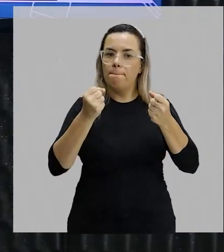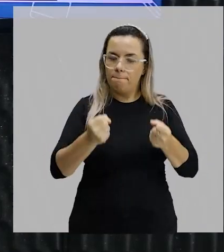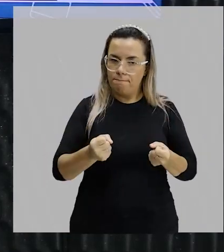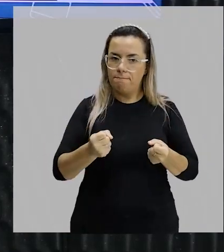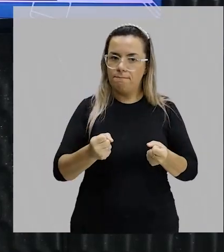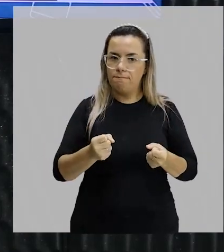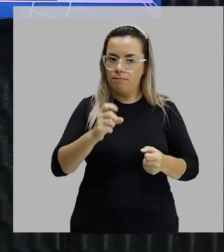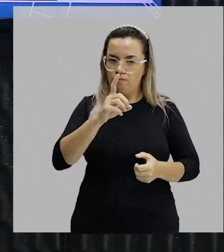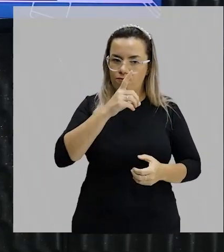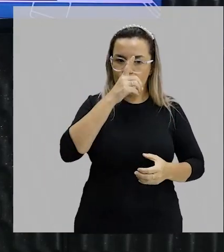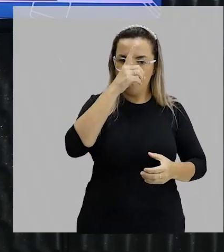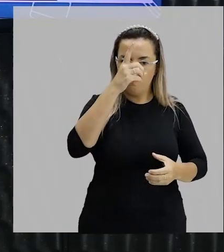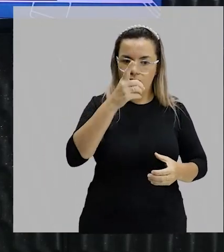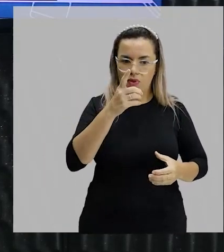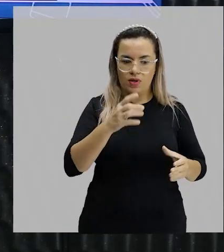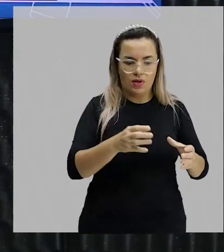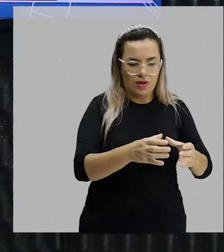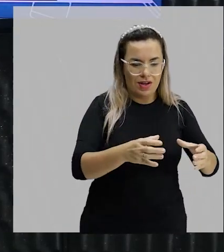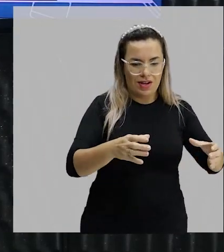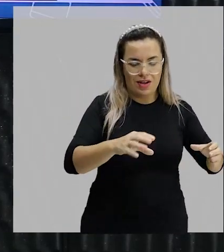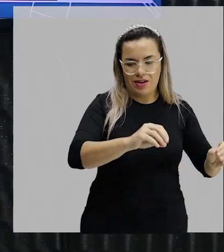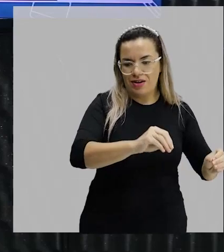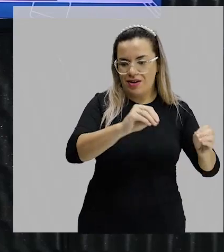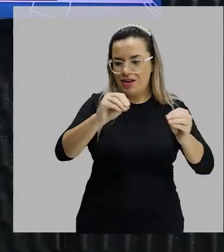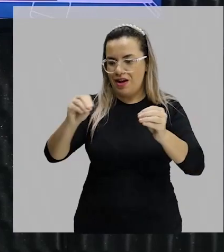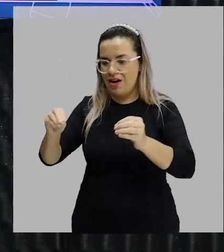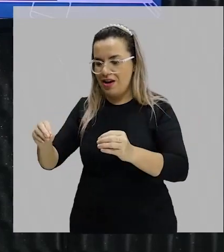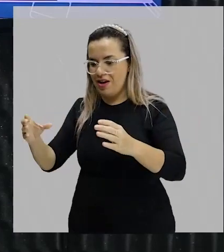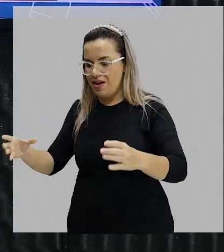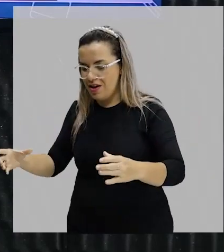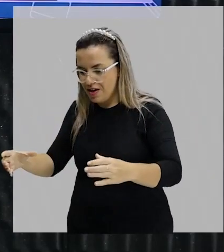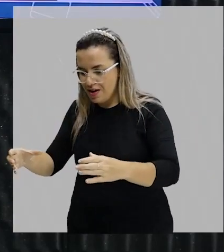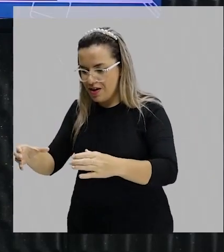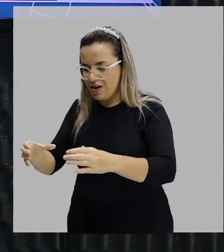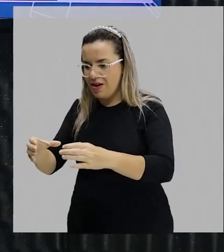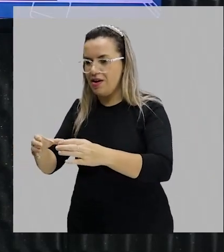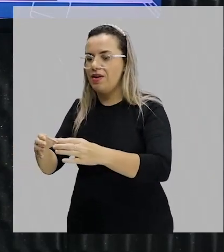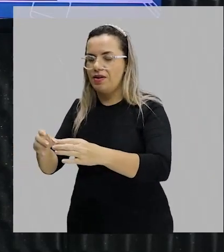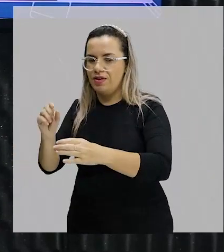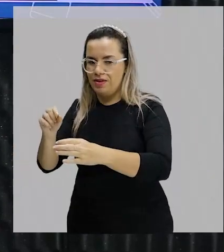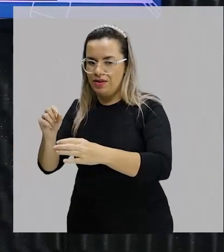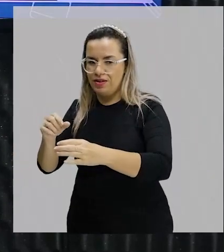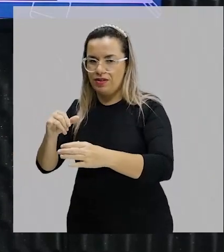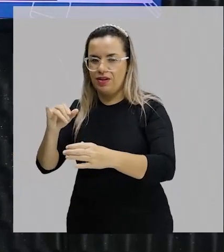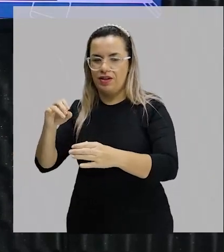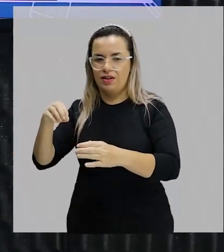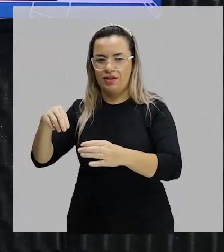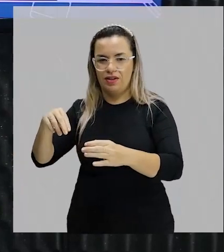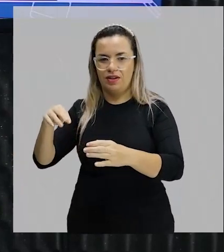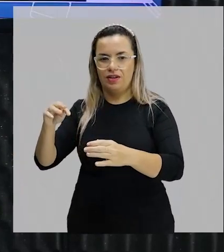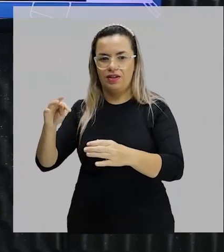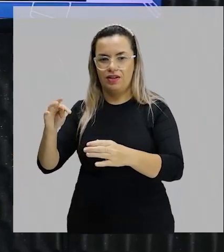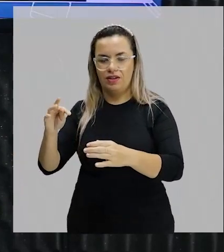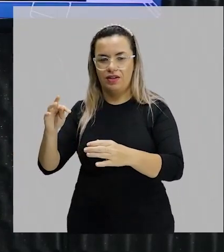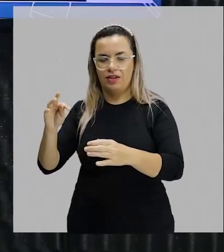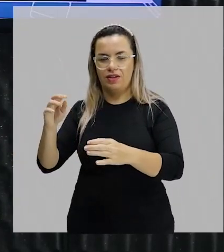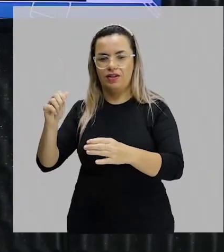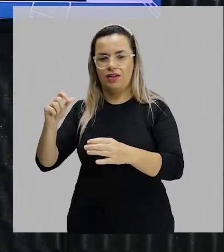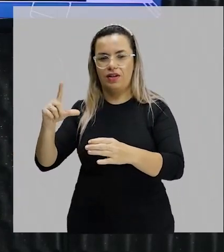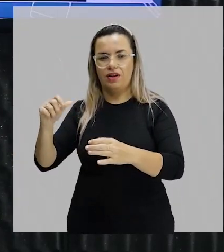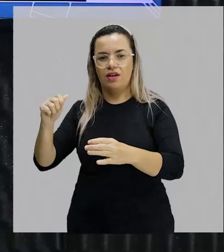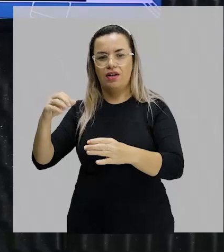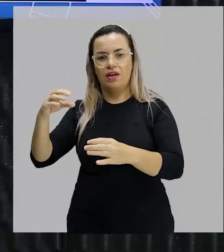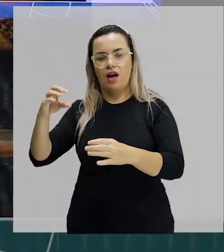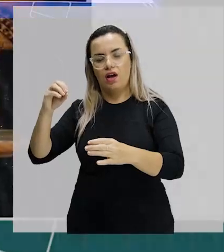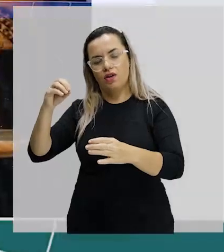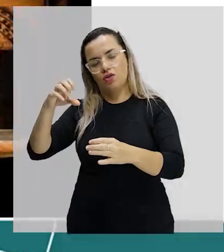dar deixa para vocês. Pesquisem sobre essa aula aí no YouTube, porque vale muito a pena, porque a gente já fez essa aula aqui e gravou, certo?